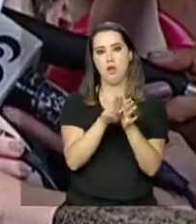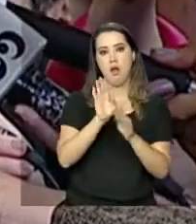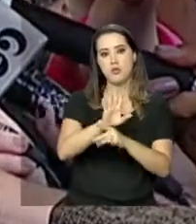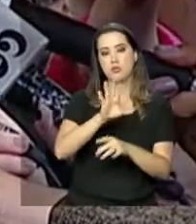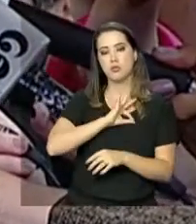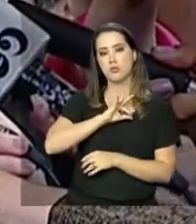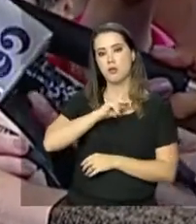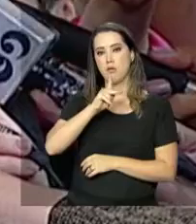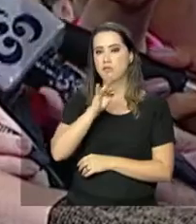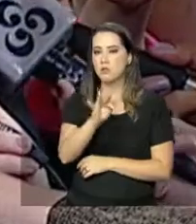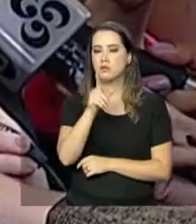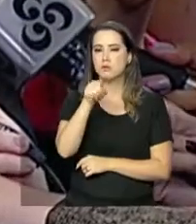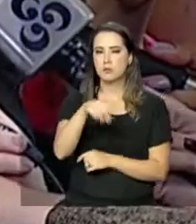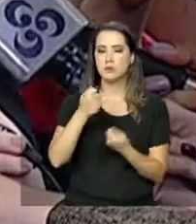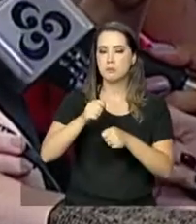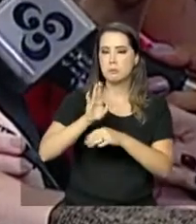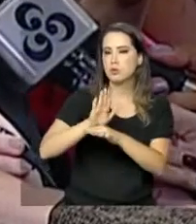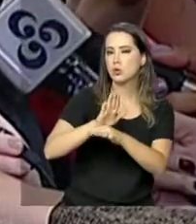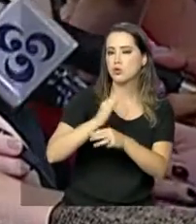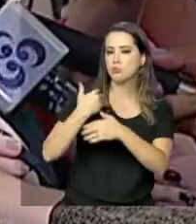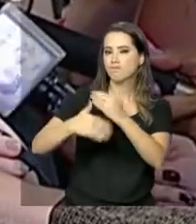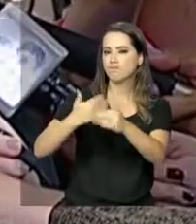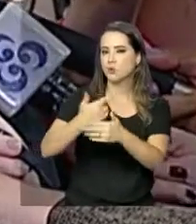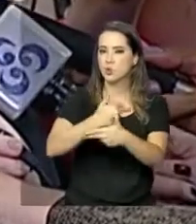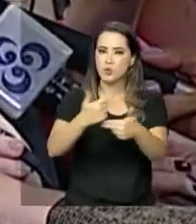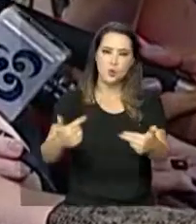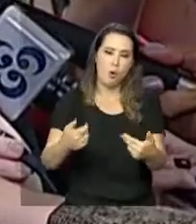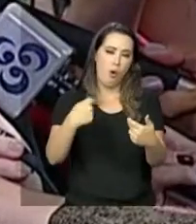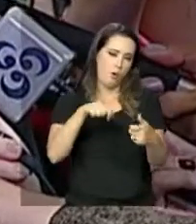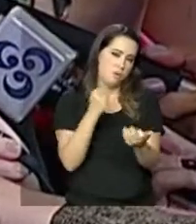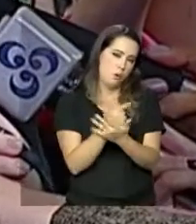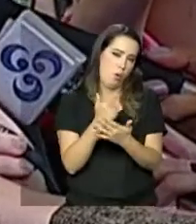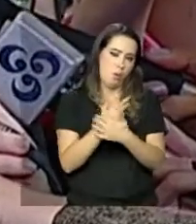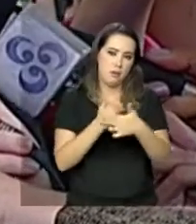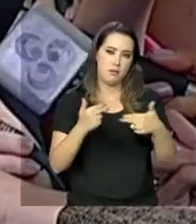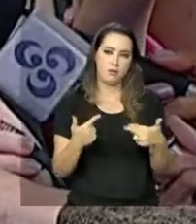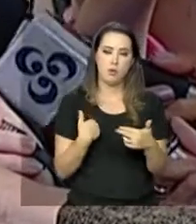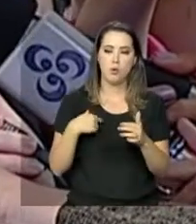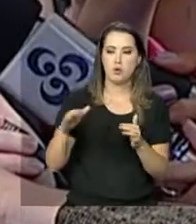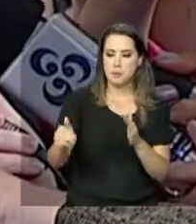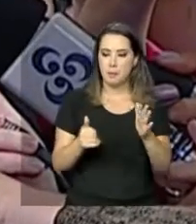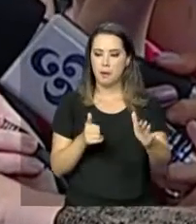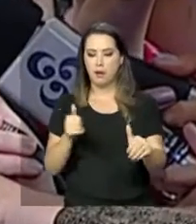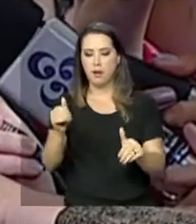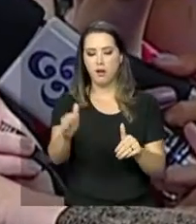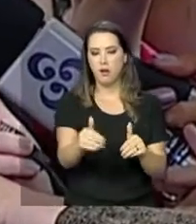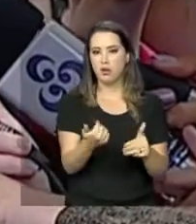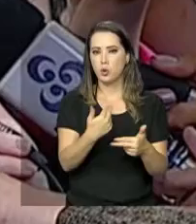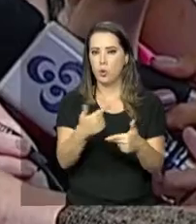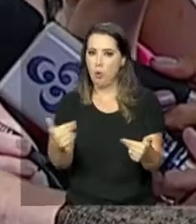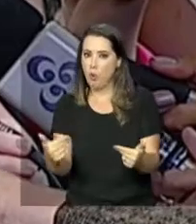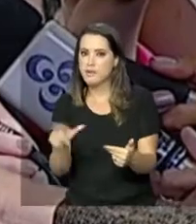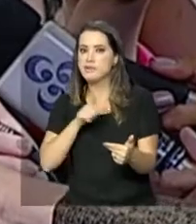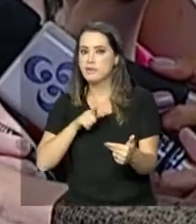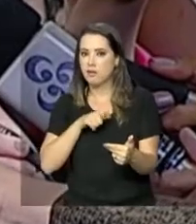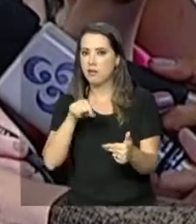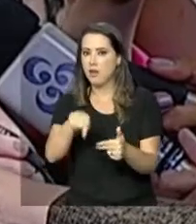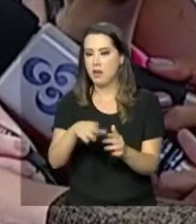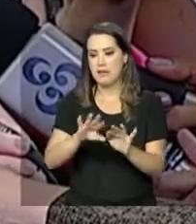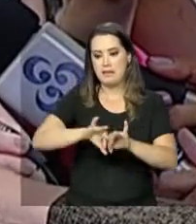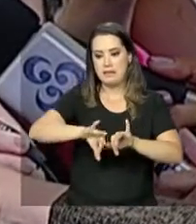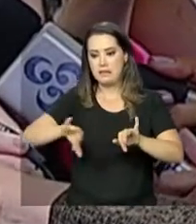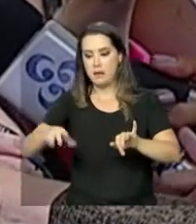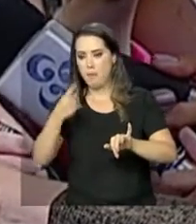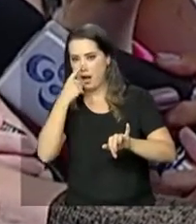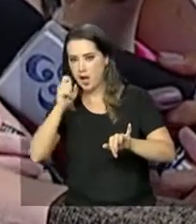federal é que precisará do suporte e é talvez inclusive para recolher é e recolher já o que é é